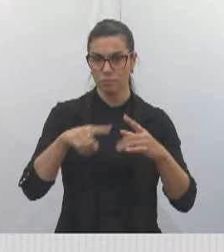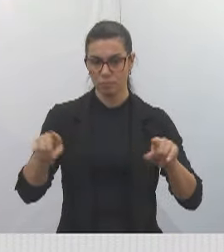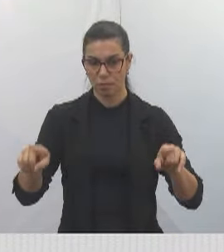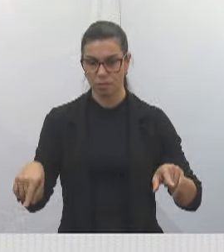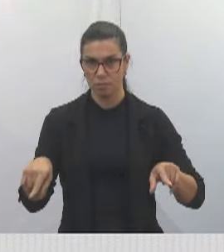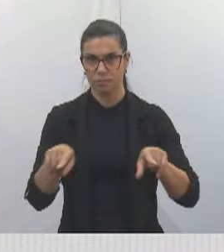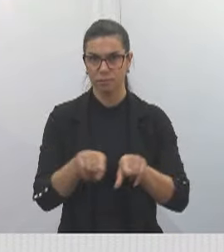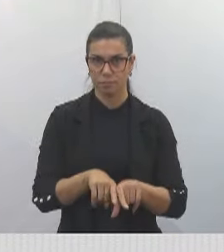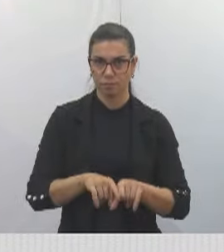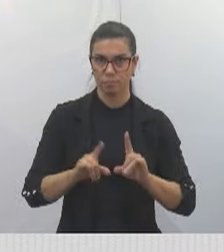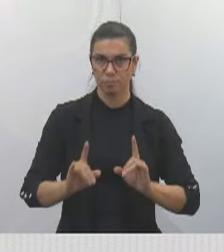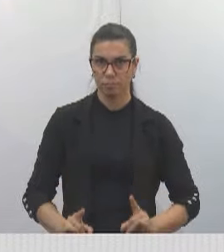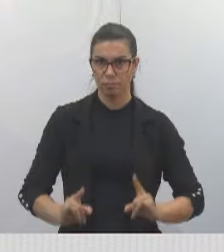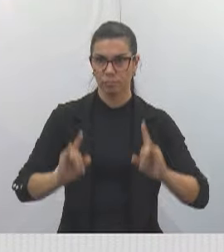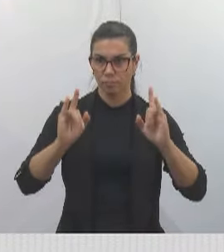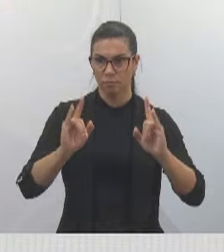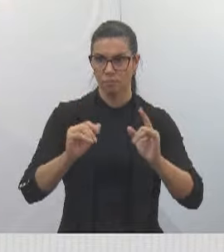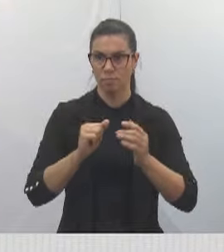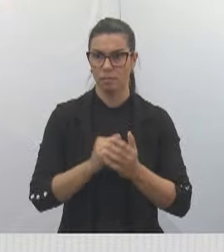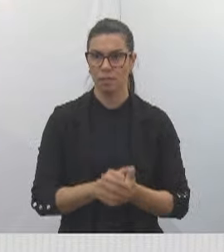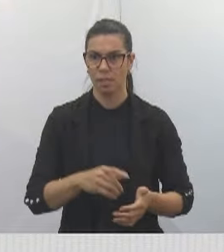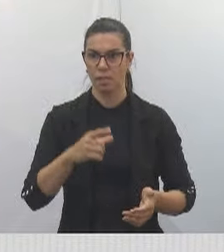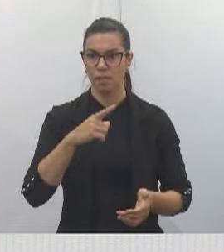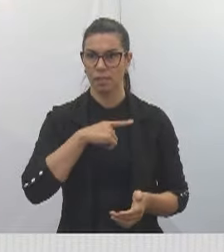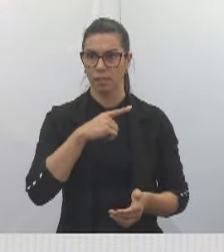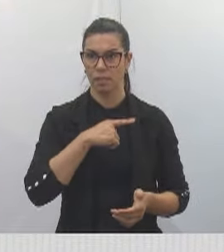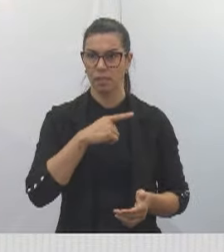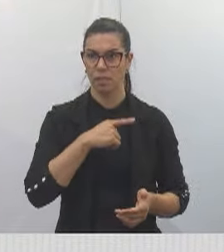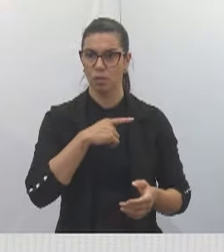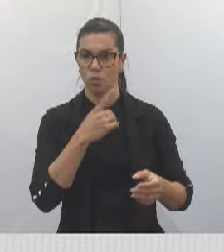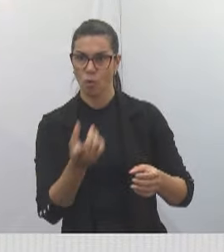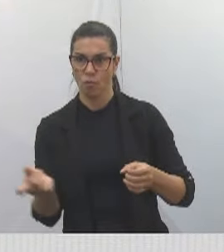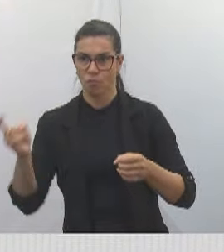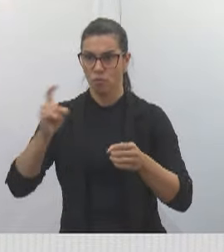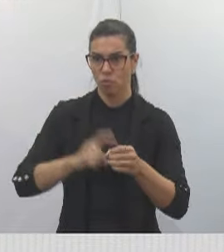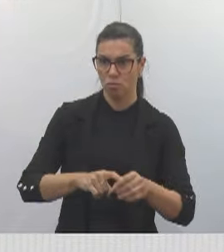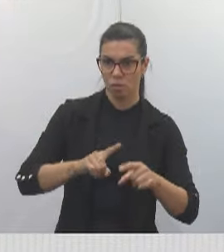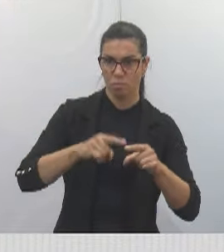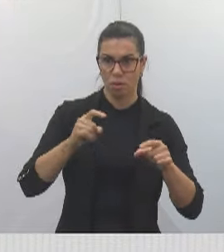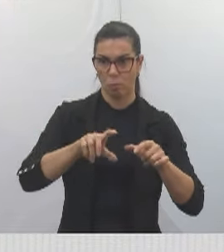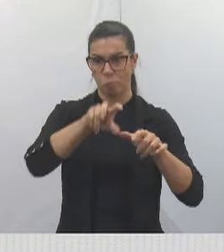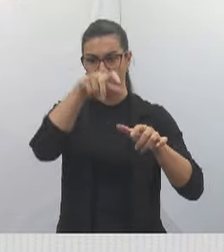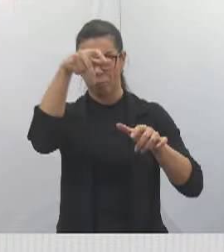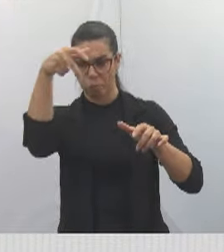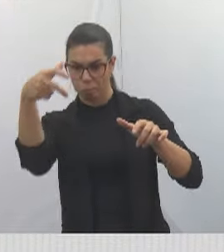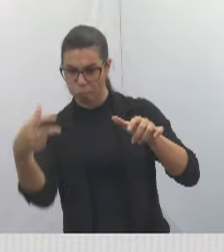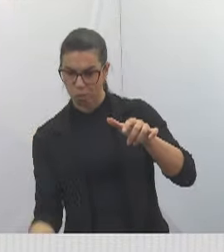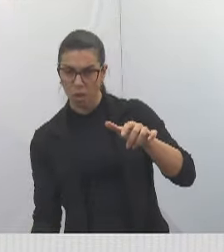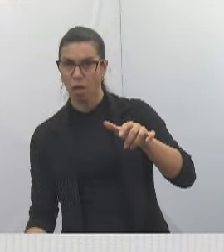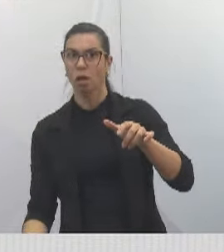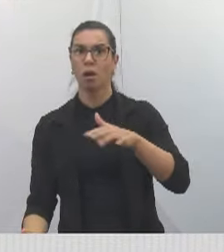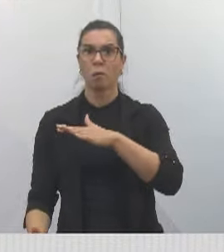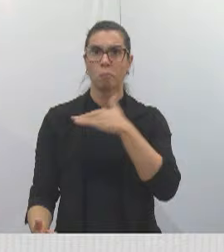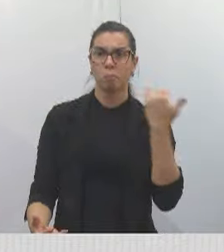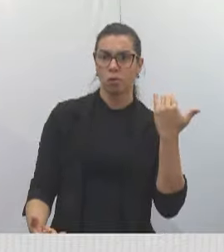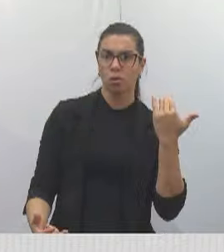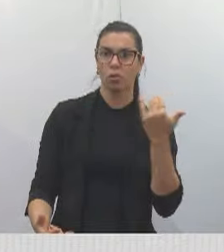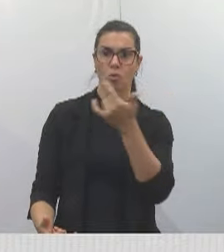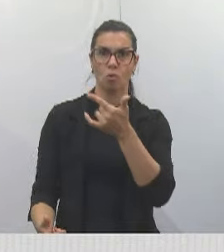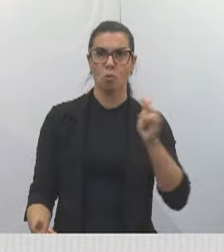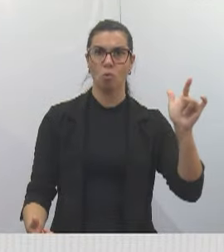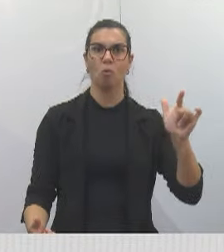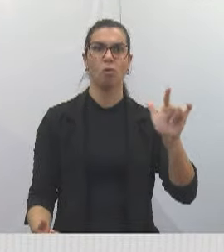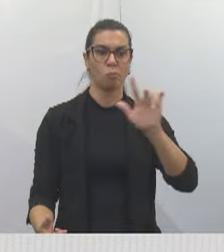prédio. Um deles tentou voltar para o apartamento, caiu e acabou morrendo. O outro foi resgatado pelo corpo de